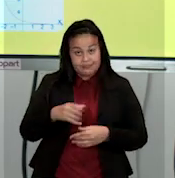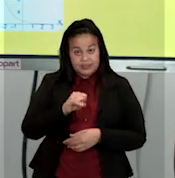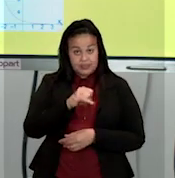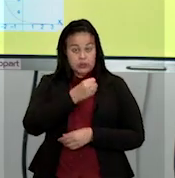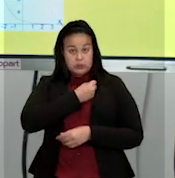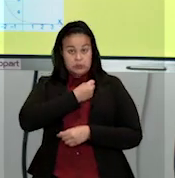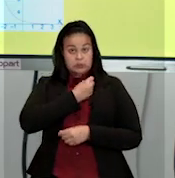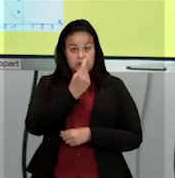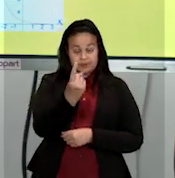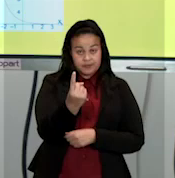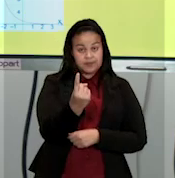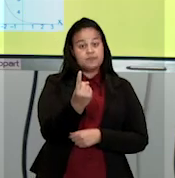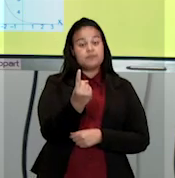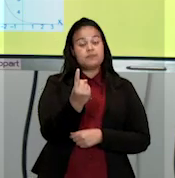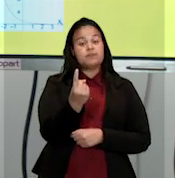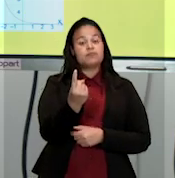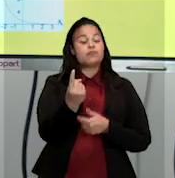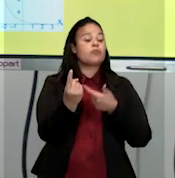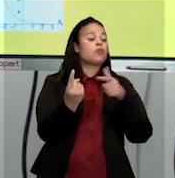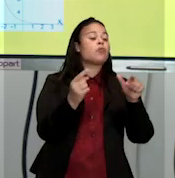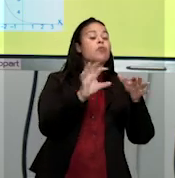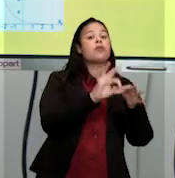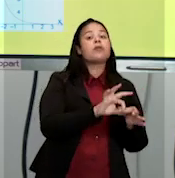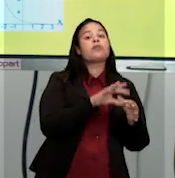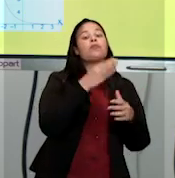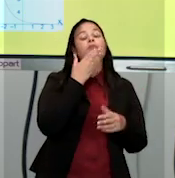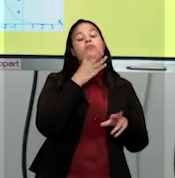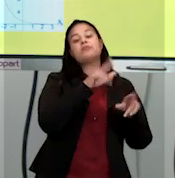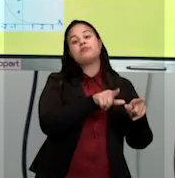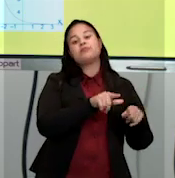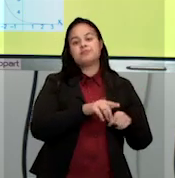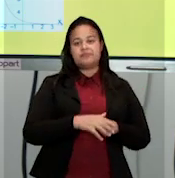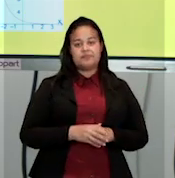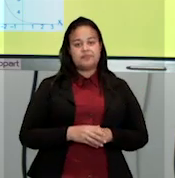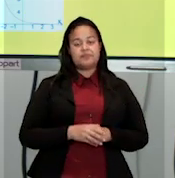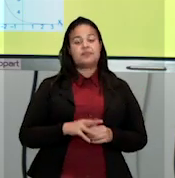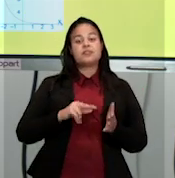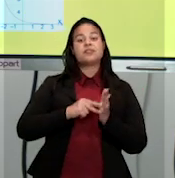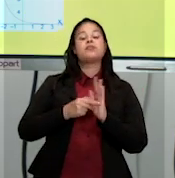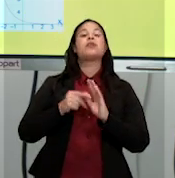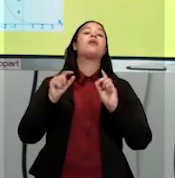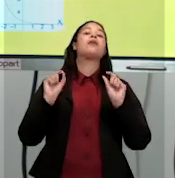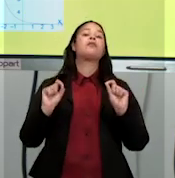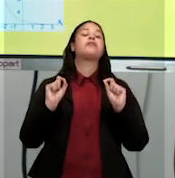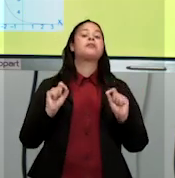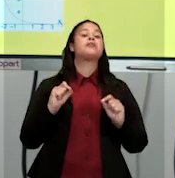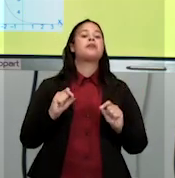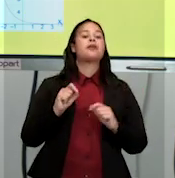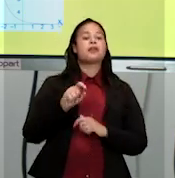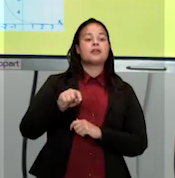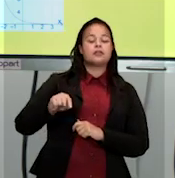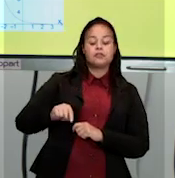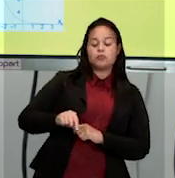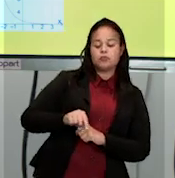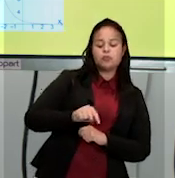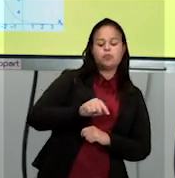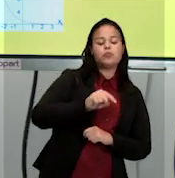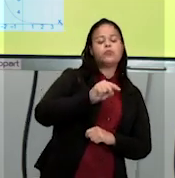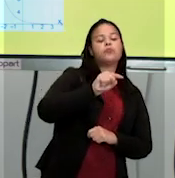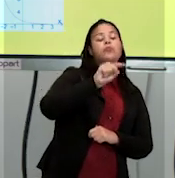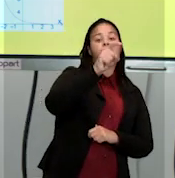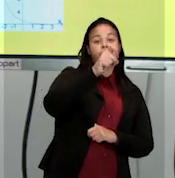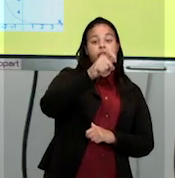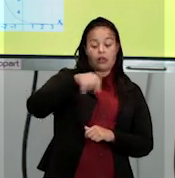1, aí no outro caso, na decrescente, vai ser um pouquinho diferente. Então, isso significa o quê? Que à medida que eu aumento o x, eu aumento também